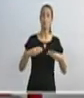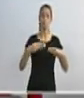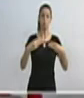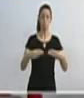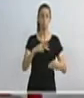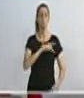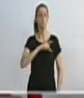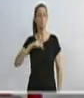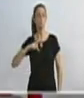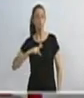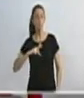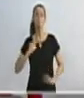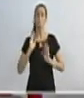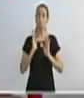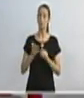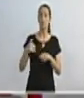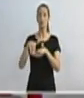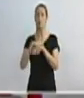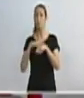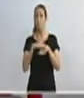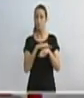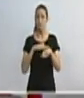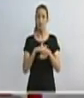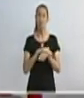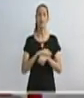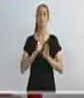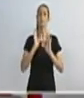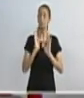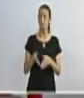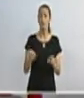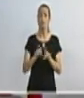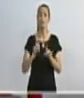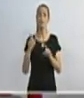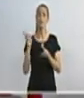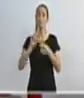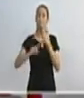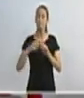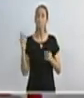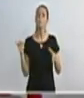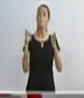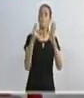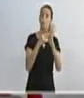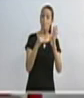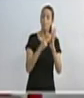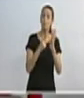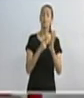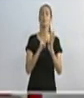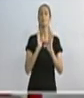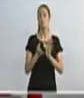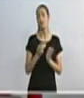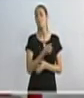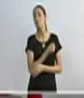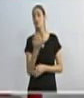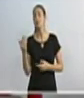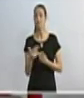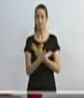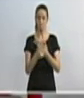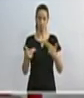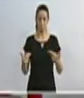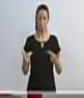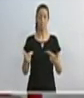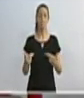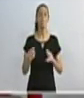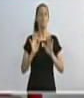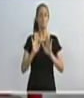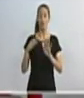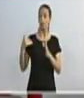TACs, conversas feitas, tratativas com o PROCON, enfim, uma série de questões. Mas,